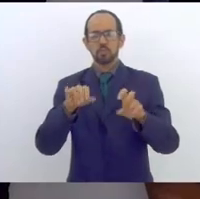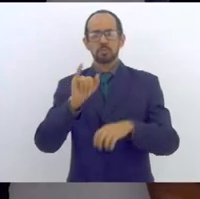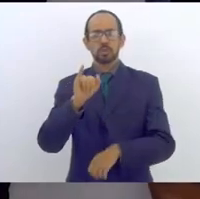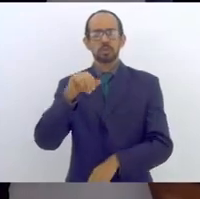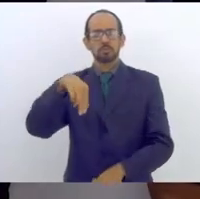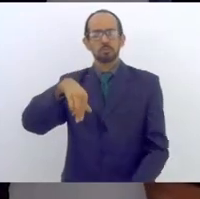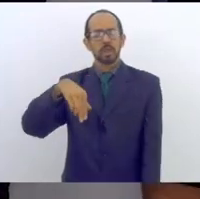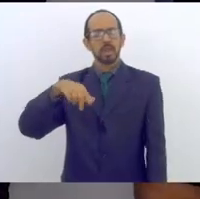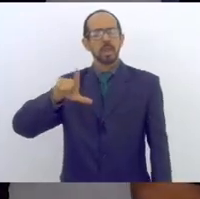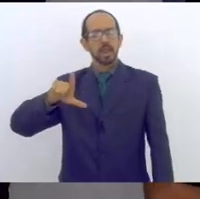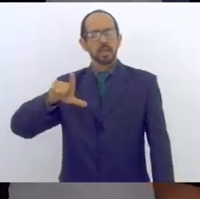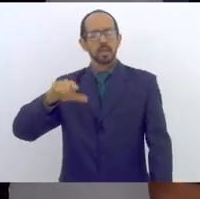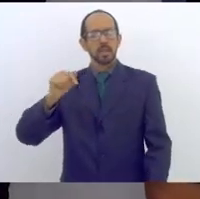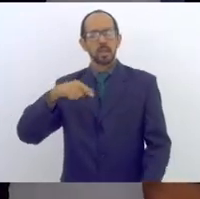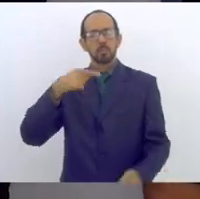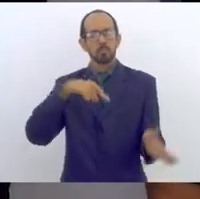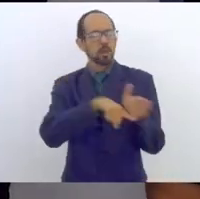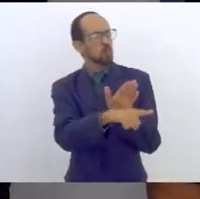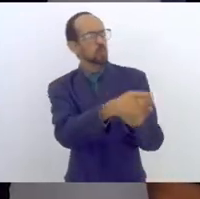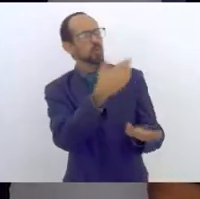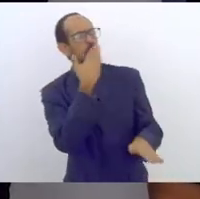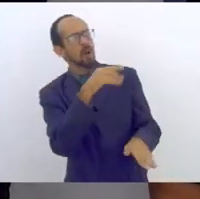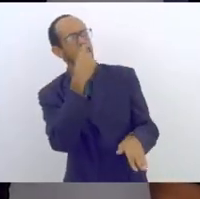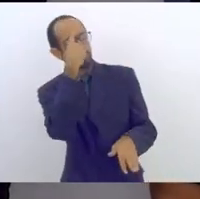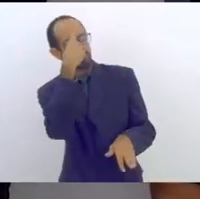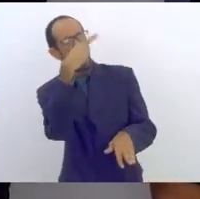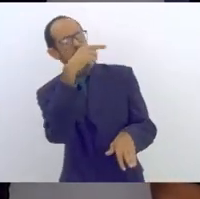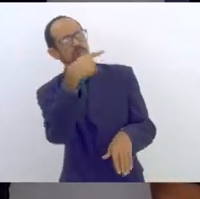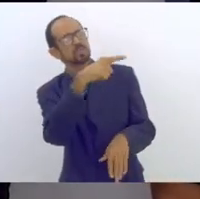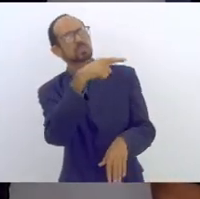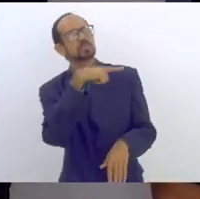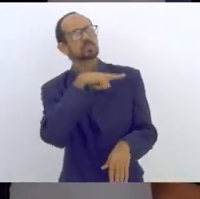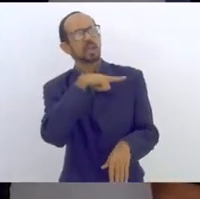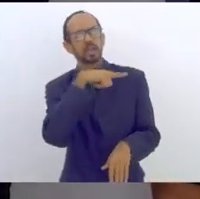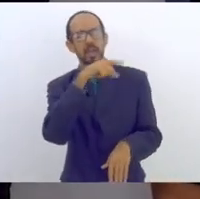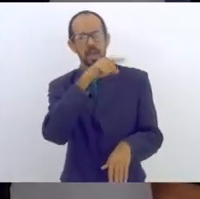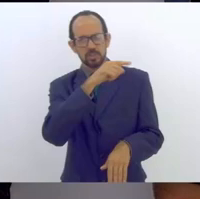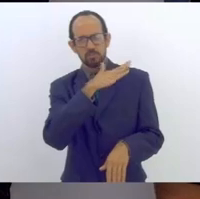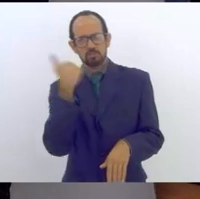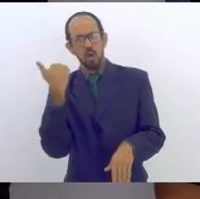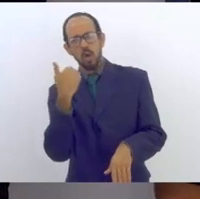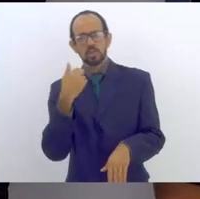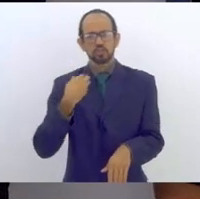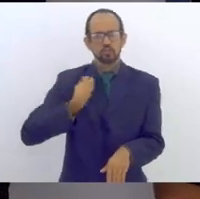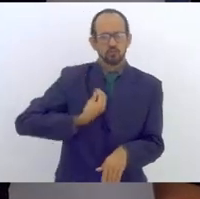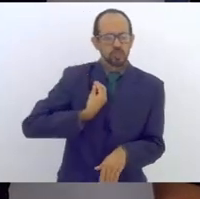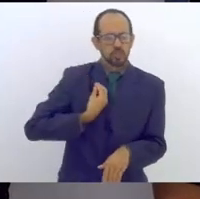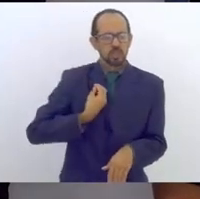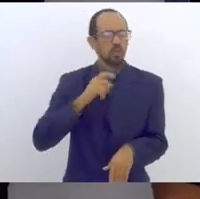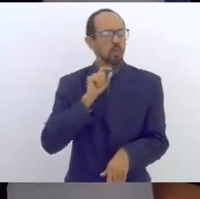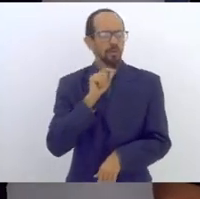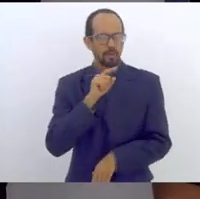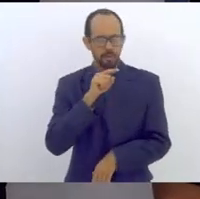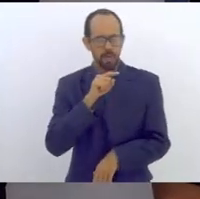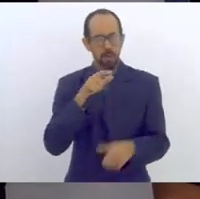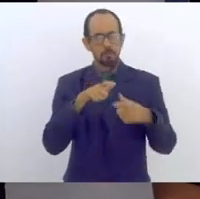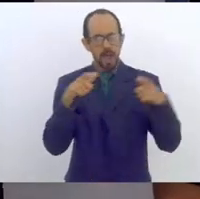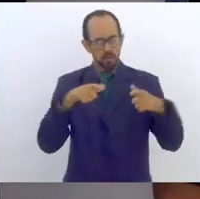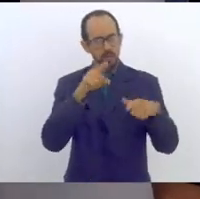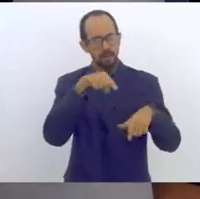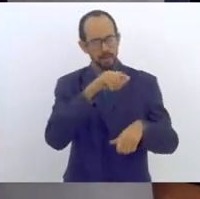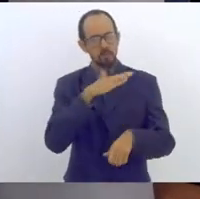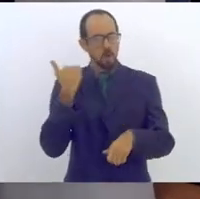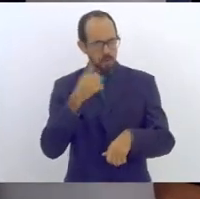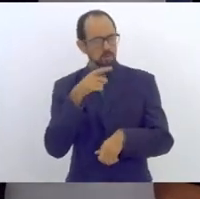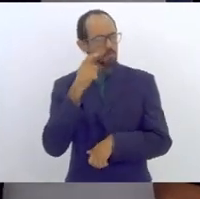que eu faço é muito simples Qual a ideia que vocês têm de ML é o que de morte de vida todos têm ideia de morte mas vocês estão muito